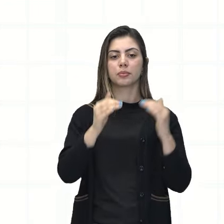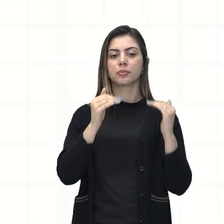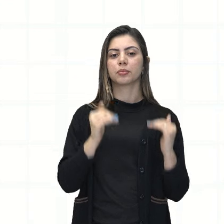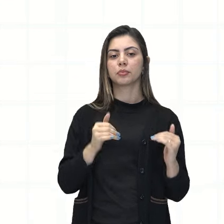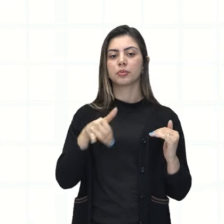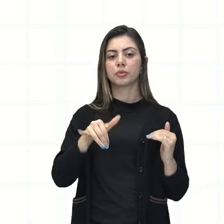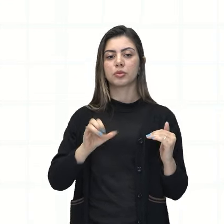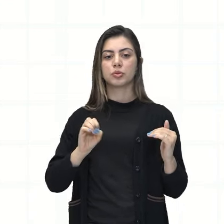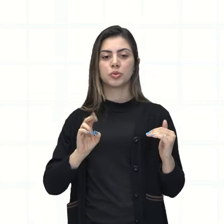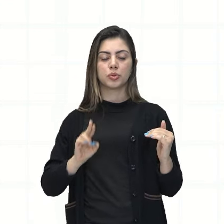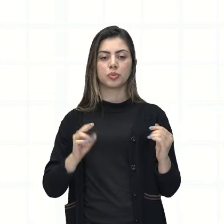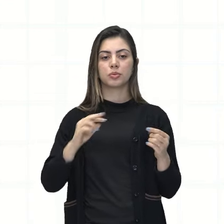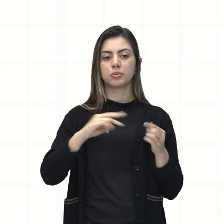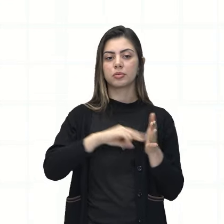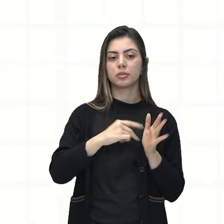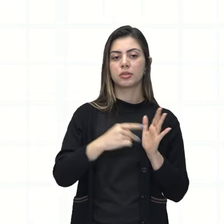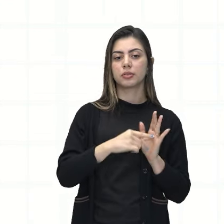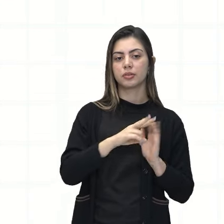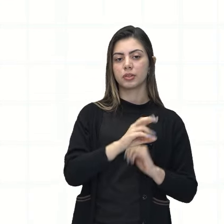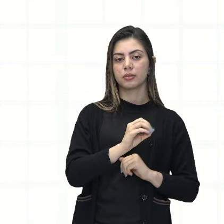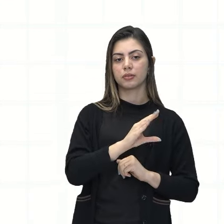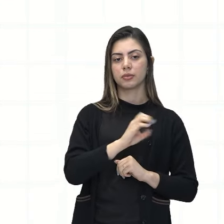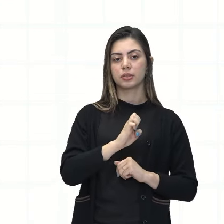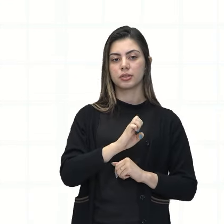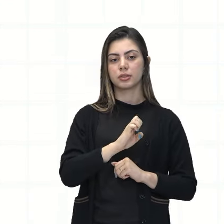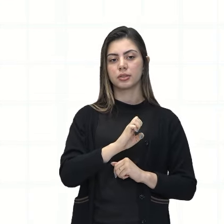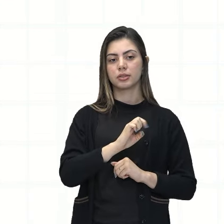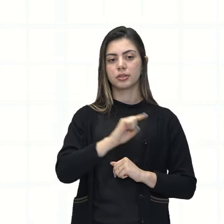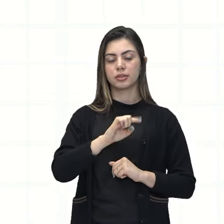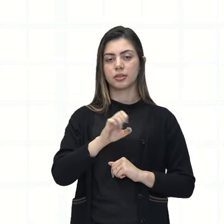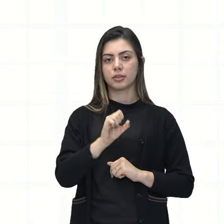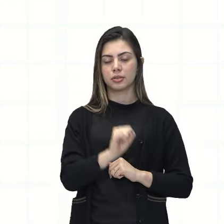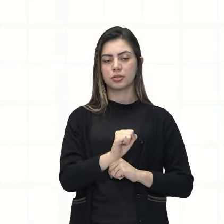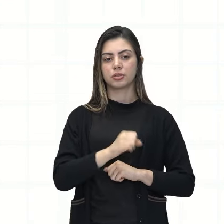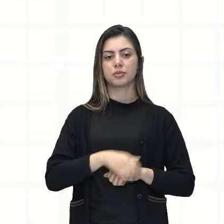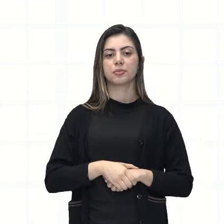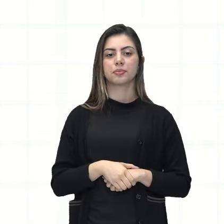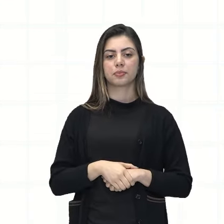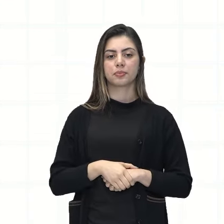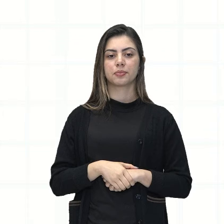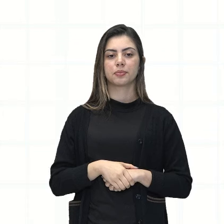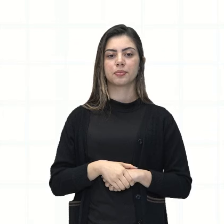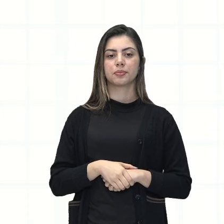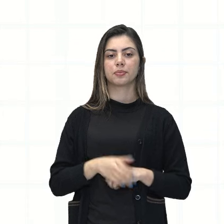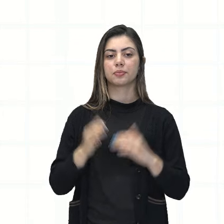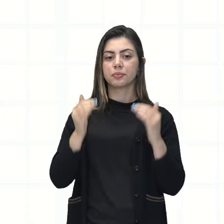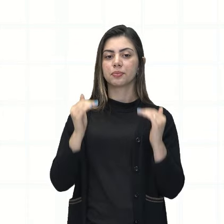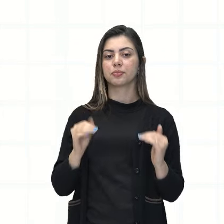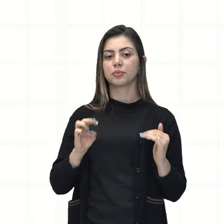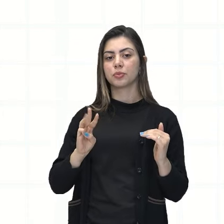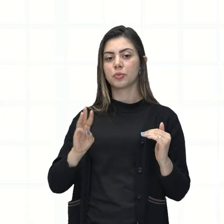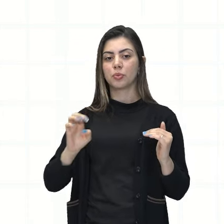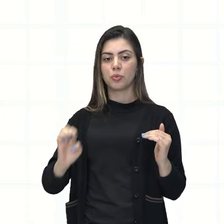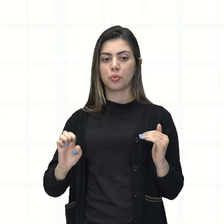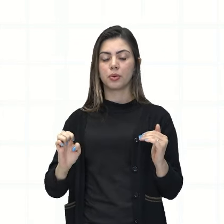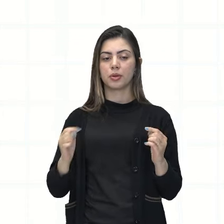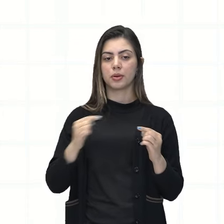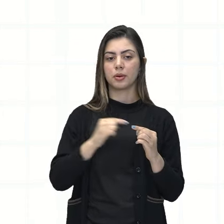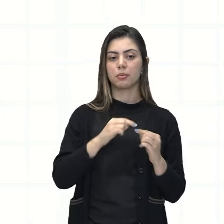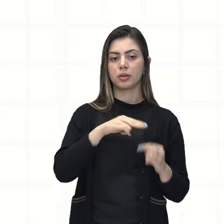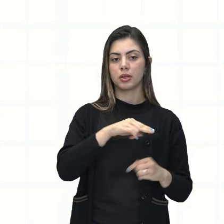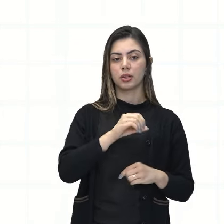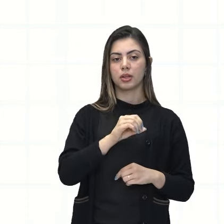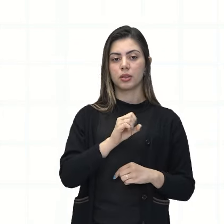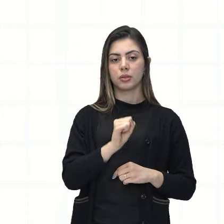é o você, mas só que é no plural, né? Então, vocês, ok? We,